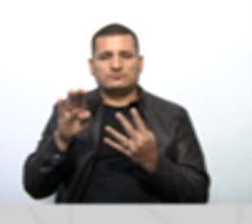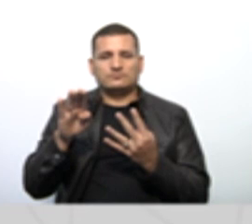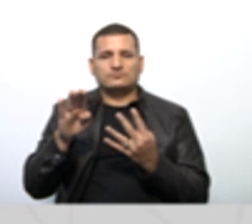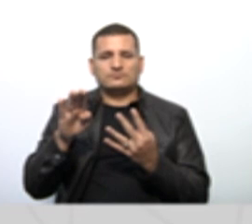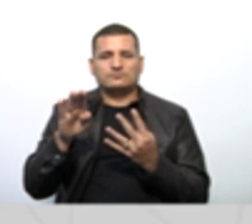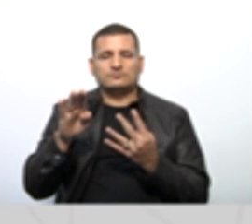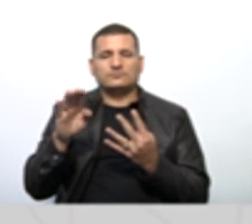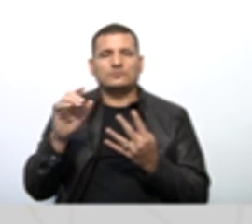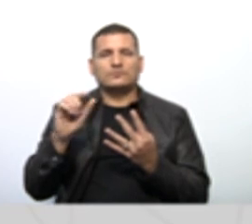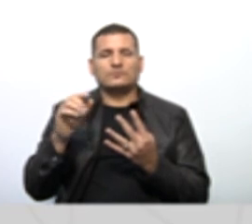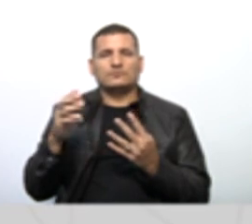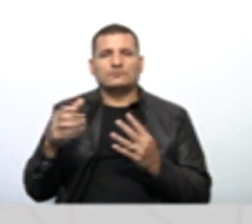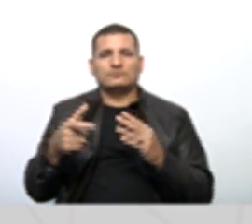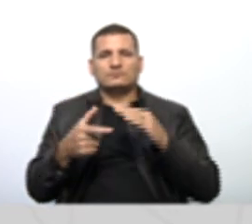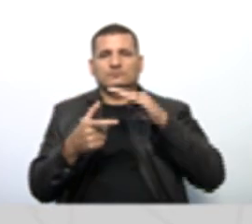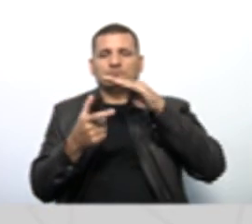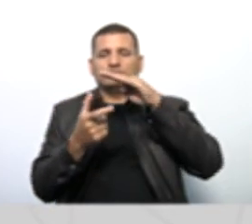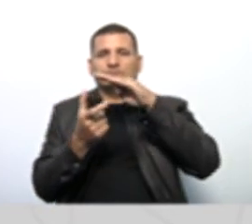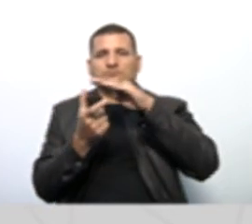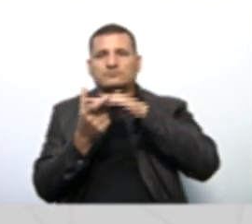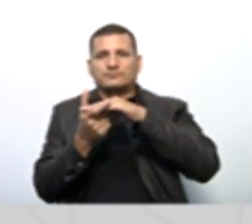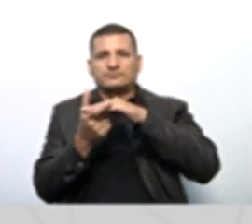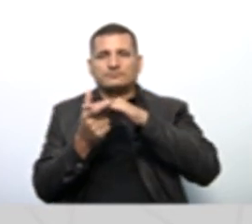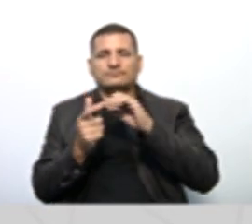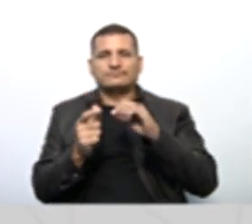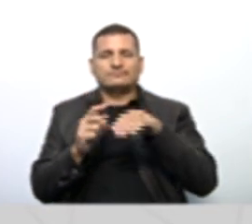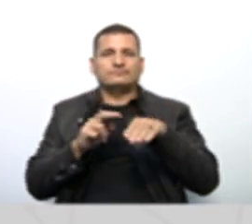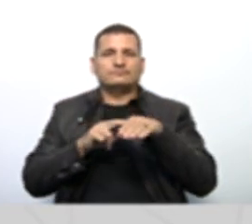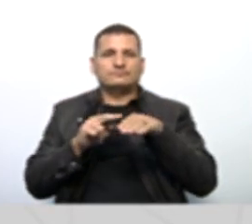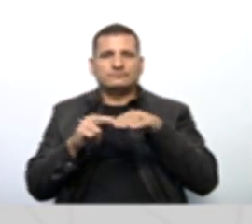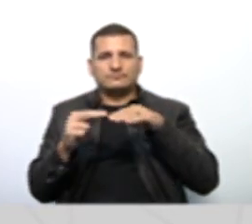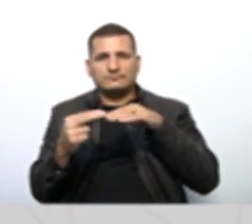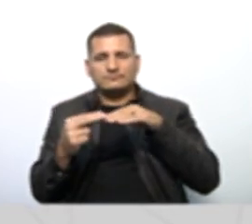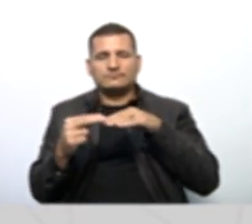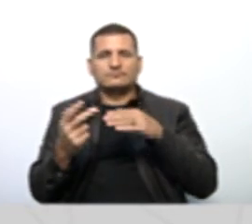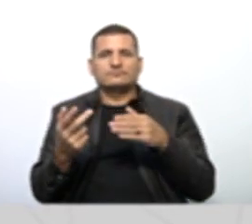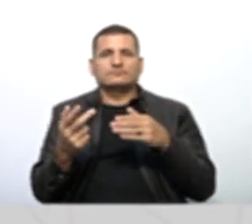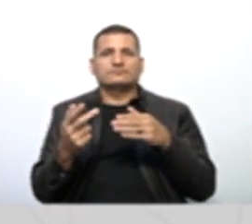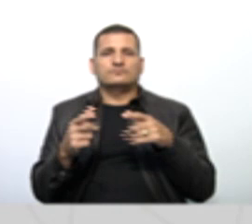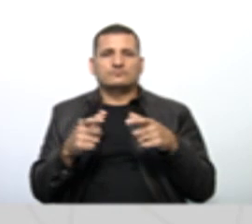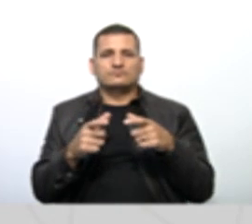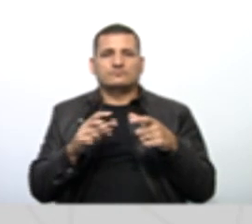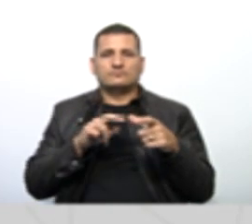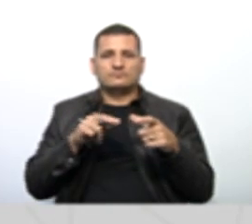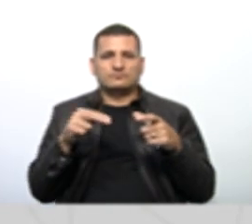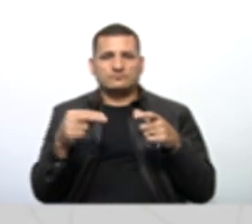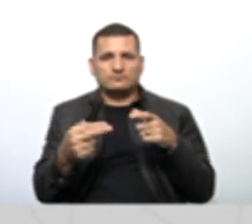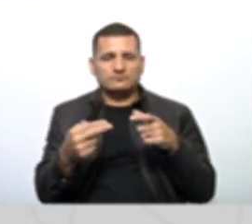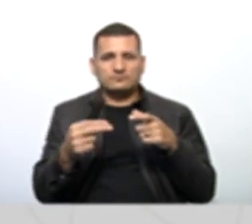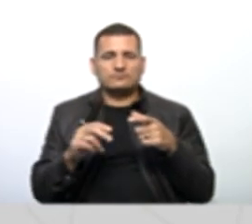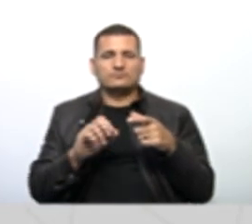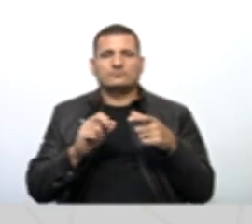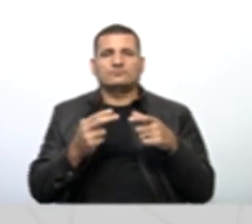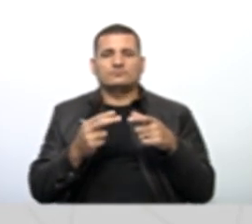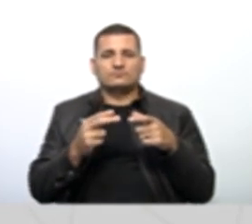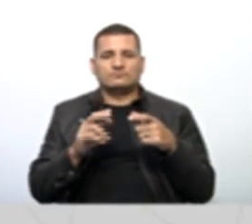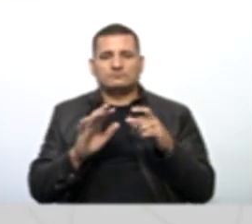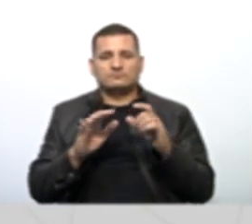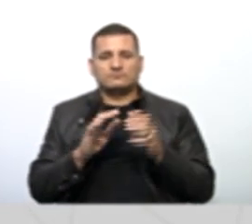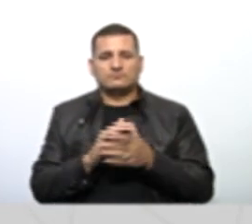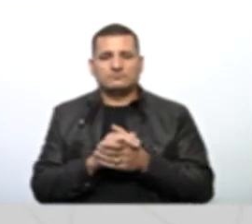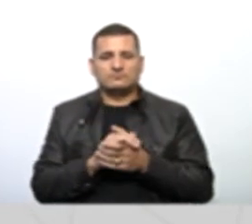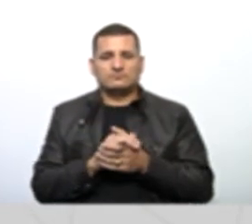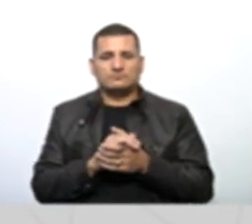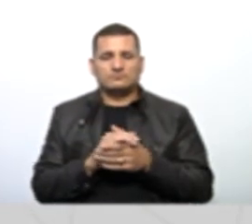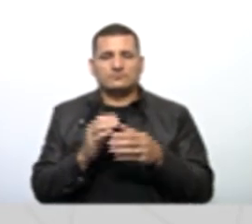ligará as estações de trabalho a roteadores as suítes horrorizou isso pessoal eu cabo direto ok